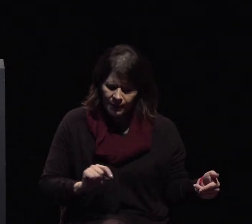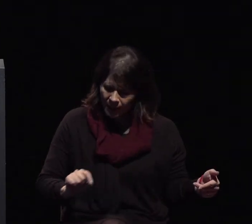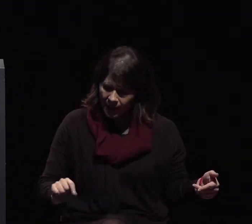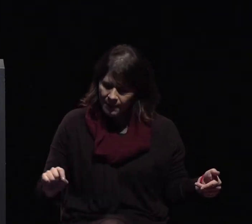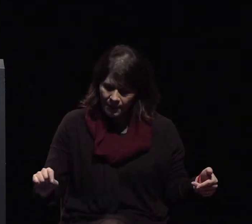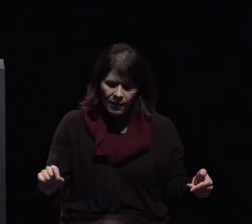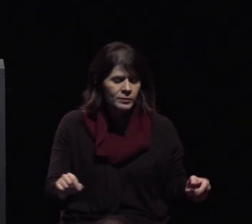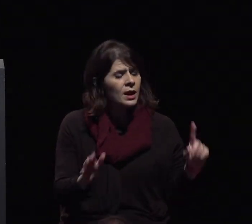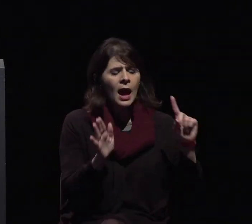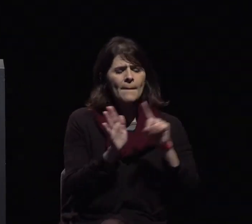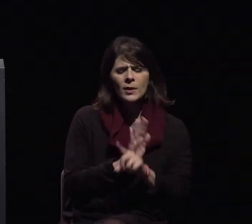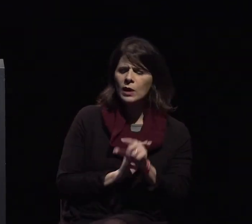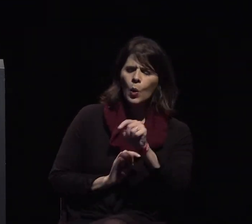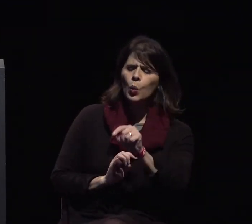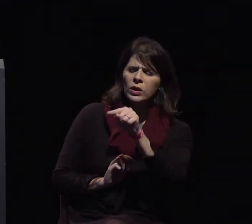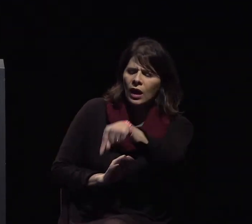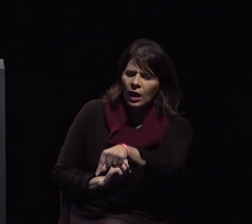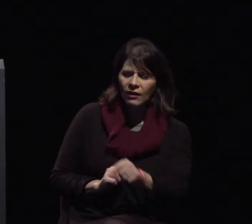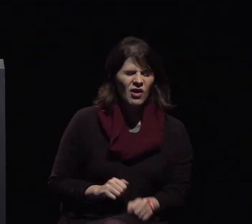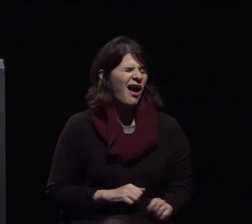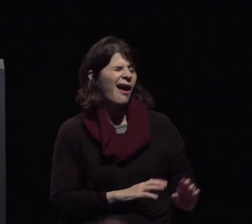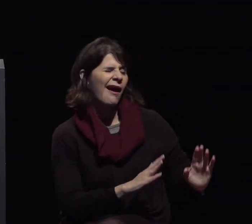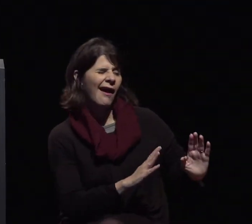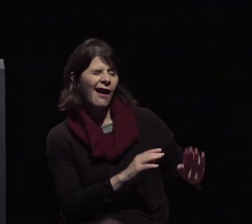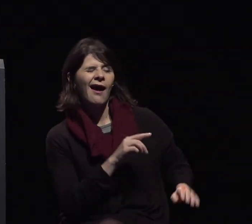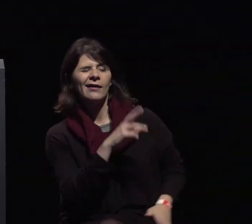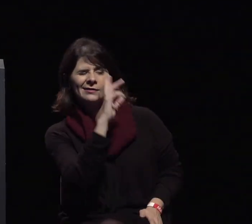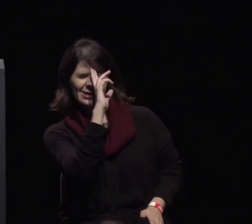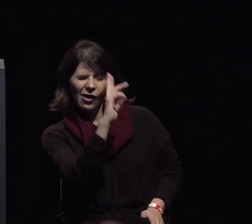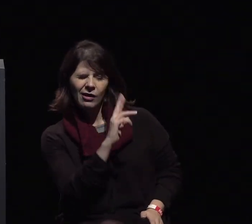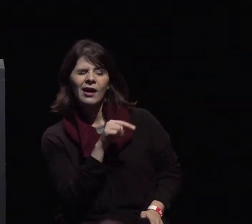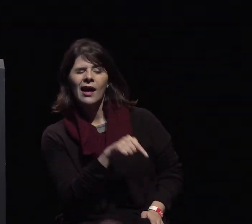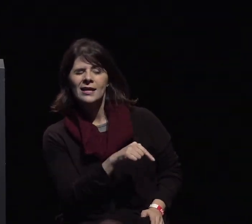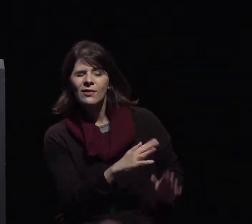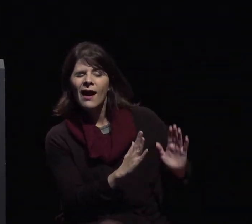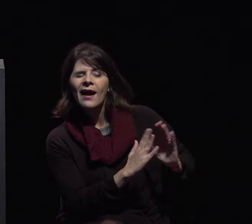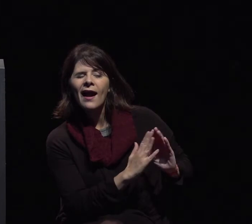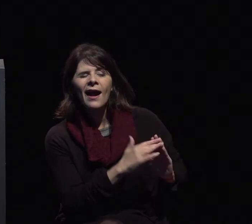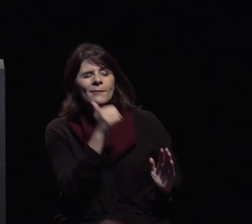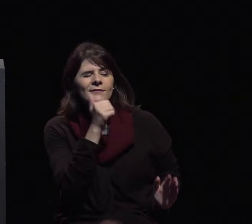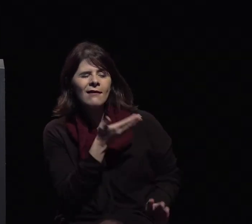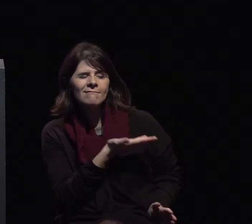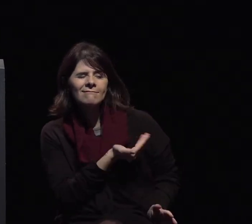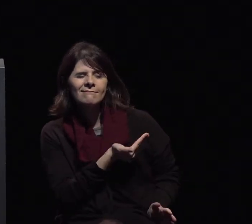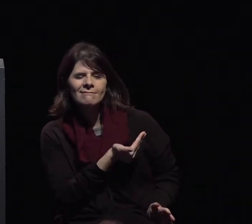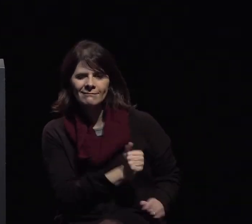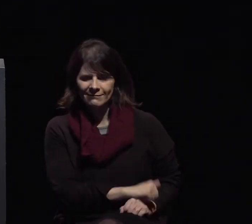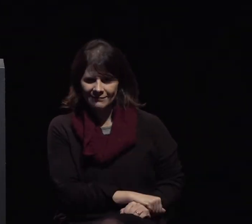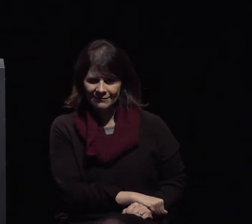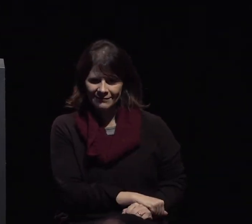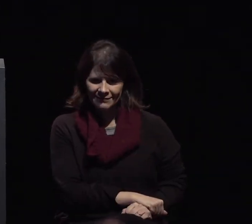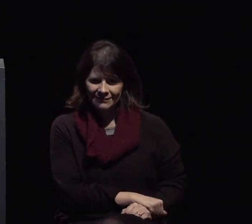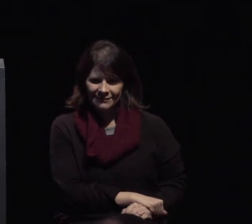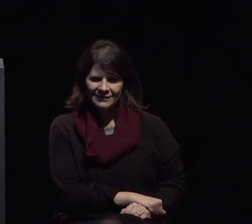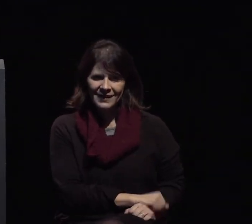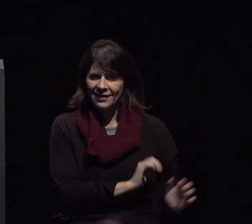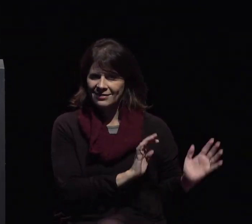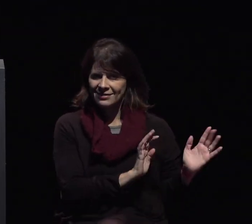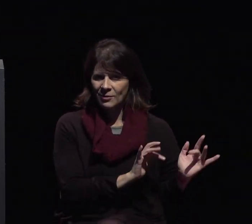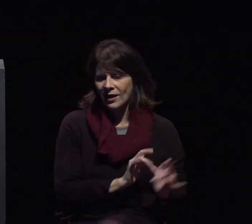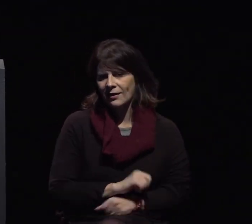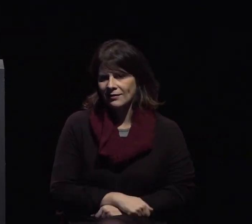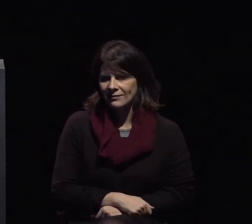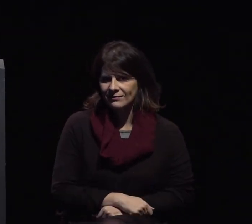isso aqui? Ah, senhora, isso aqui é a casa da novinha. E essa aqui? Ah, senhora, é a Lan House.